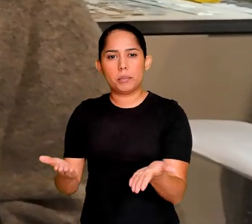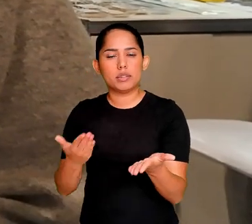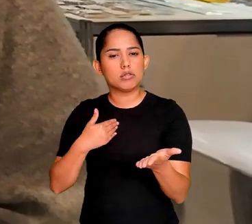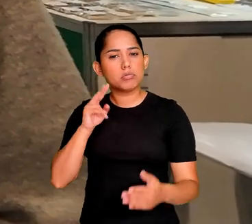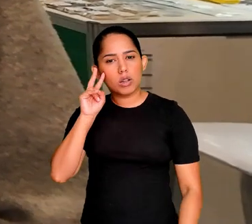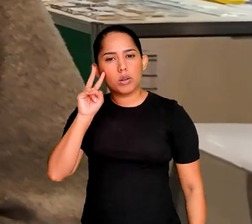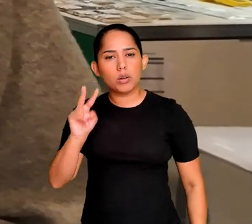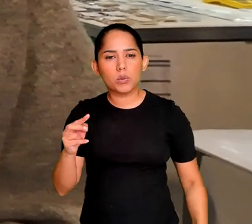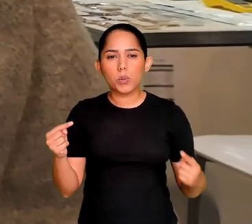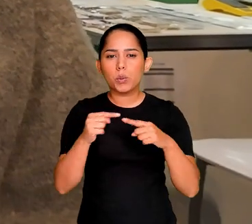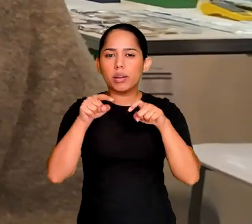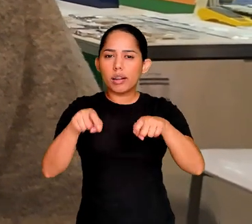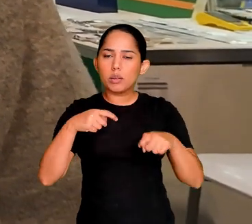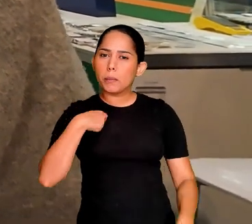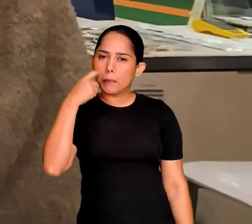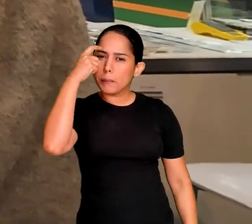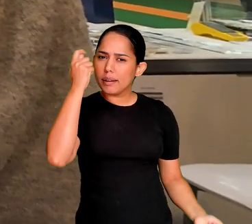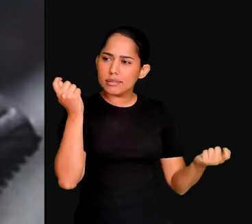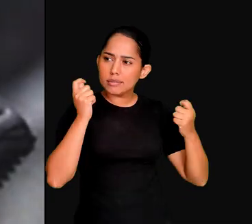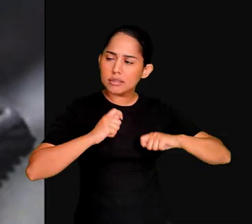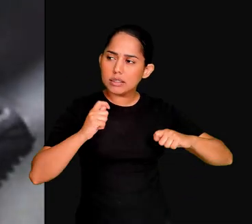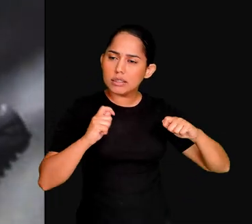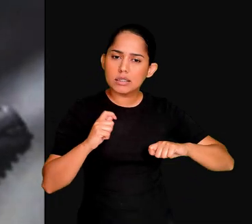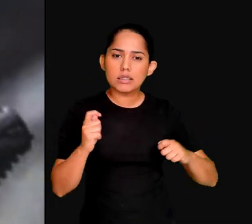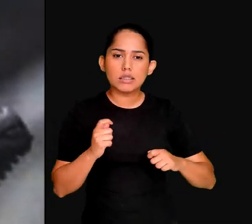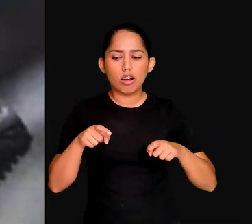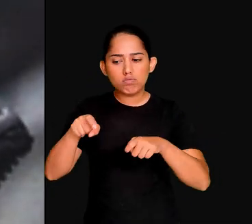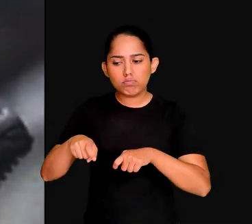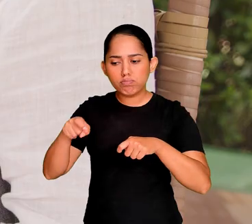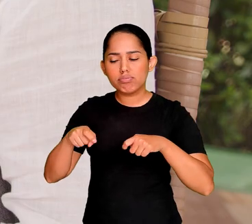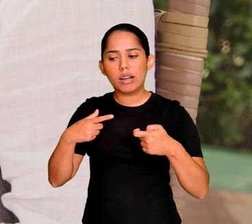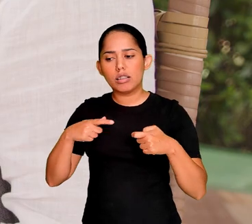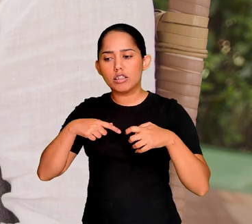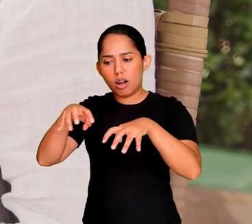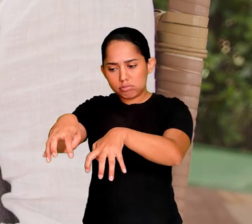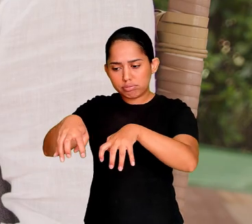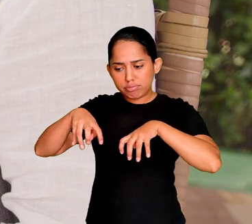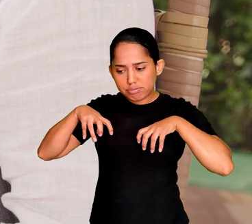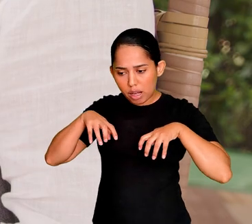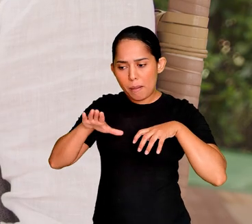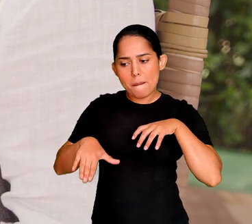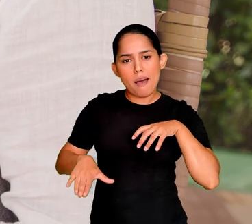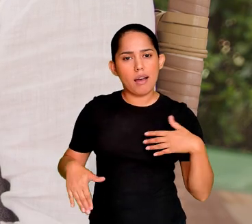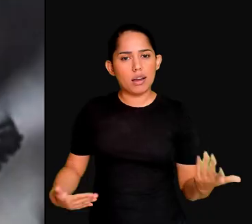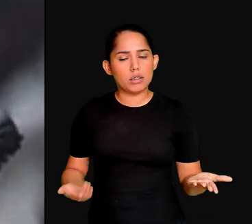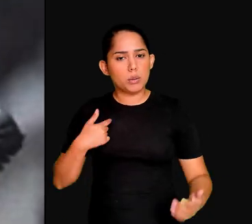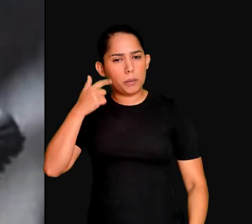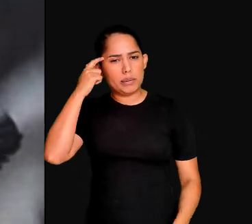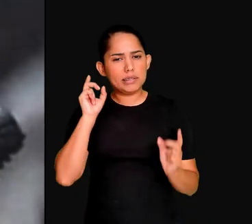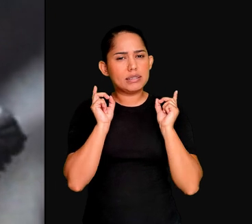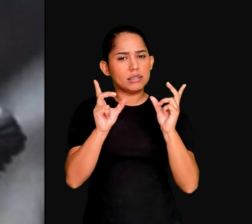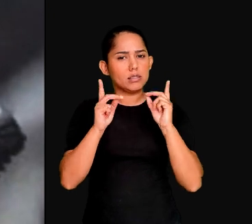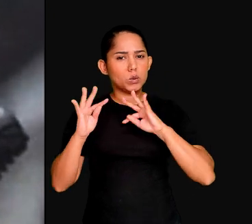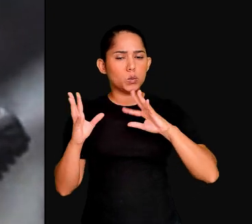começando aqui, ainda enxergava como sendo uma agricultura para eu poder conseguir fazer dar certo, uma lavoura muito barata, e com isso